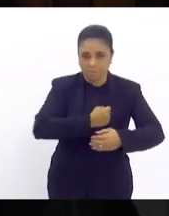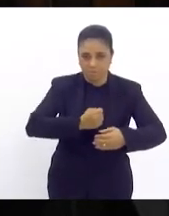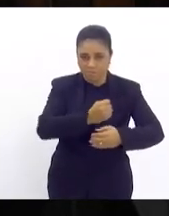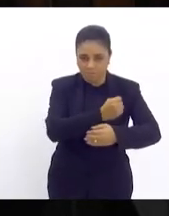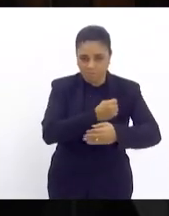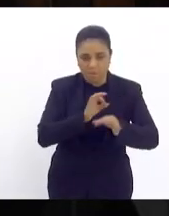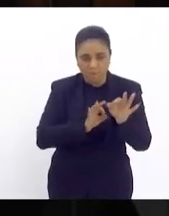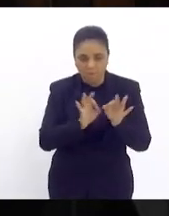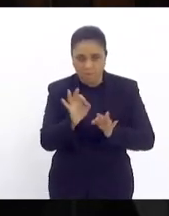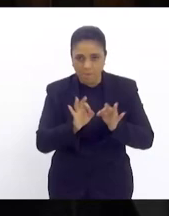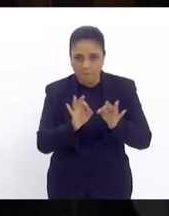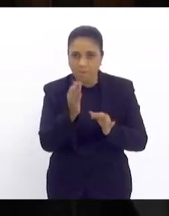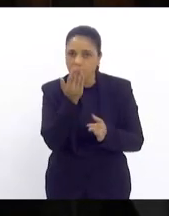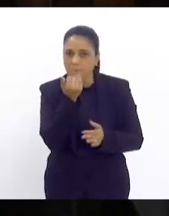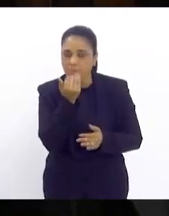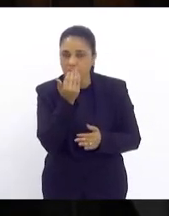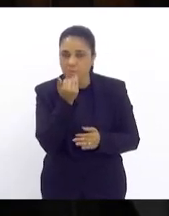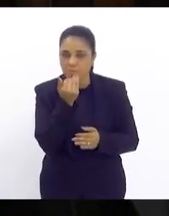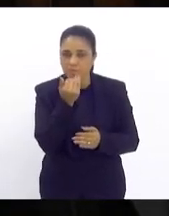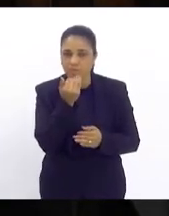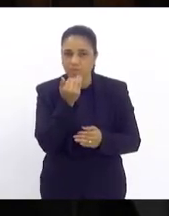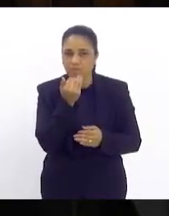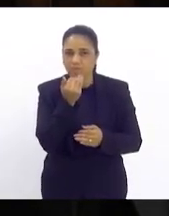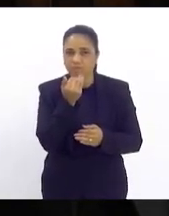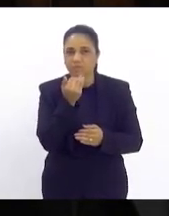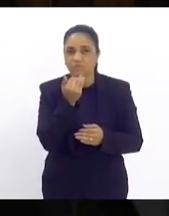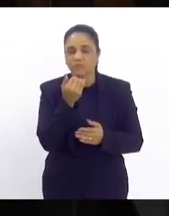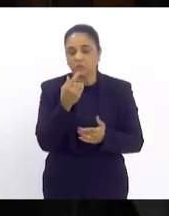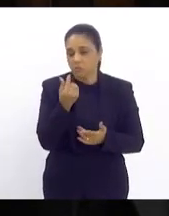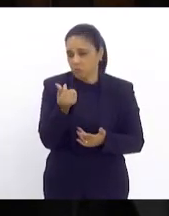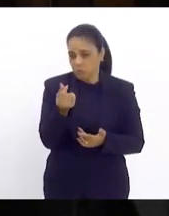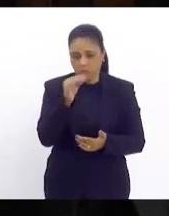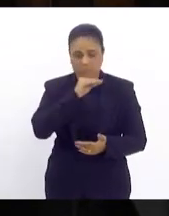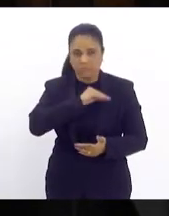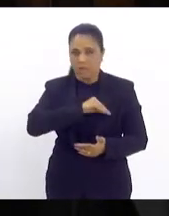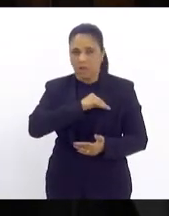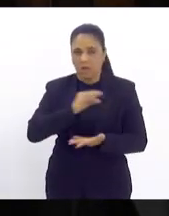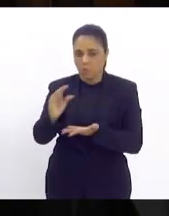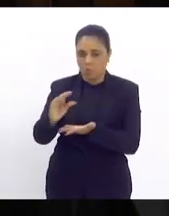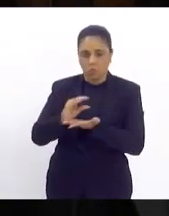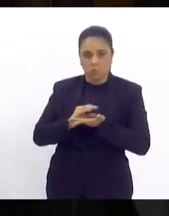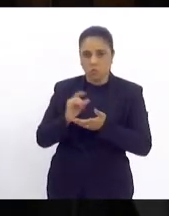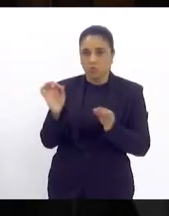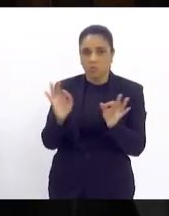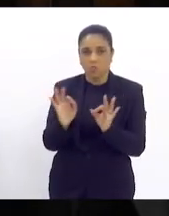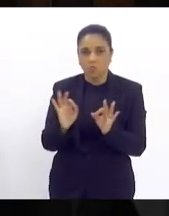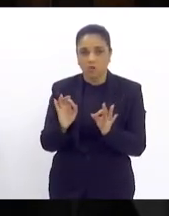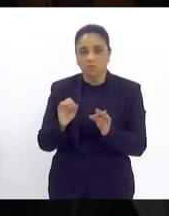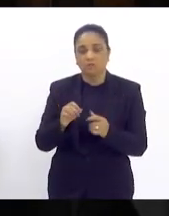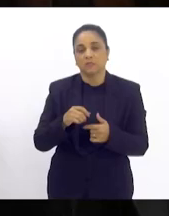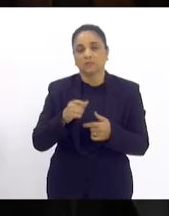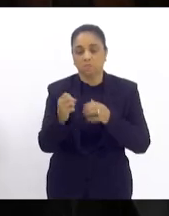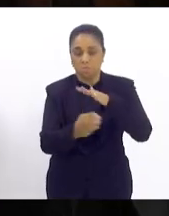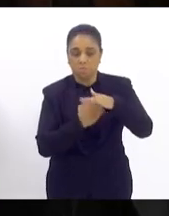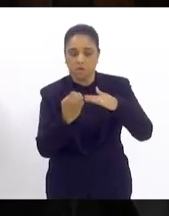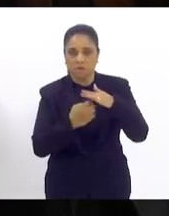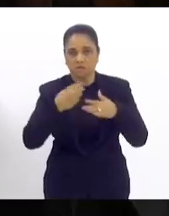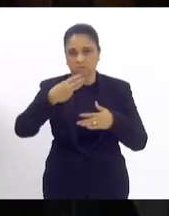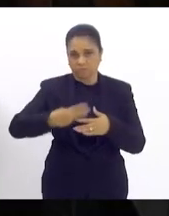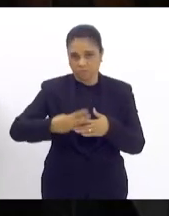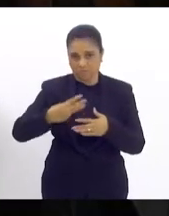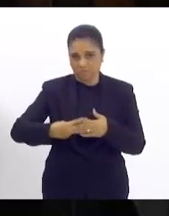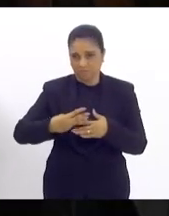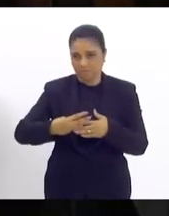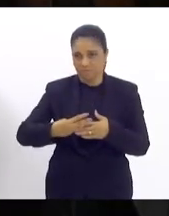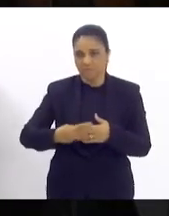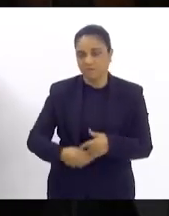preparam a alimentação dos alunos estão sem receber salários das empresas terceirizadas Além